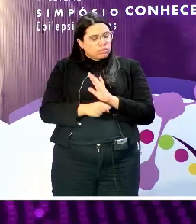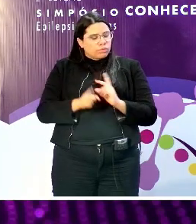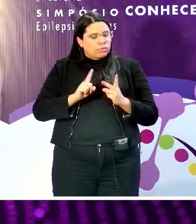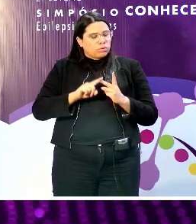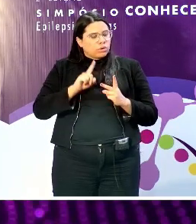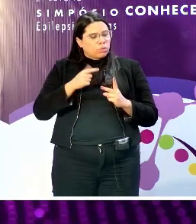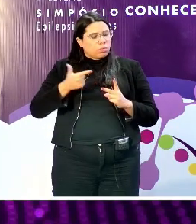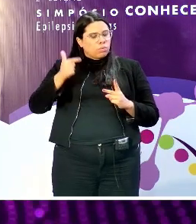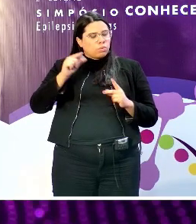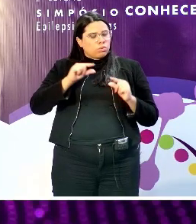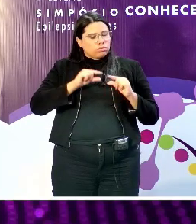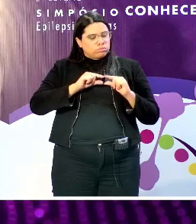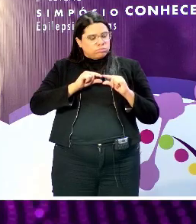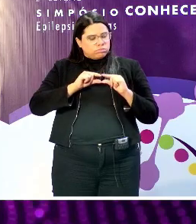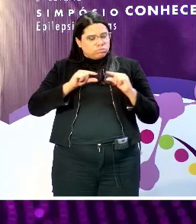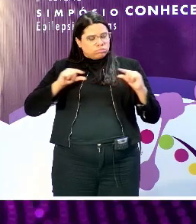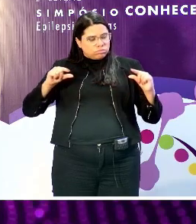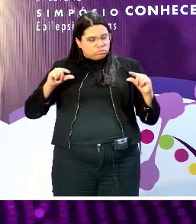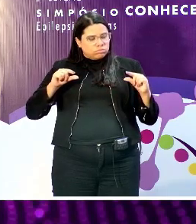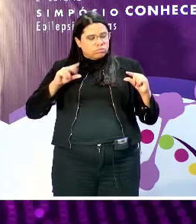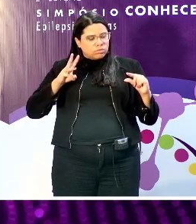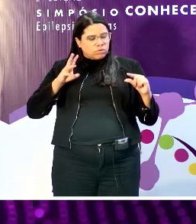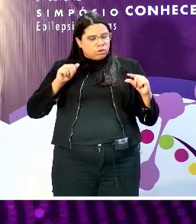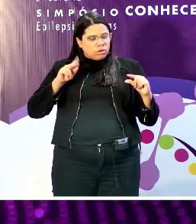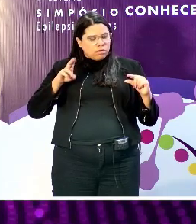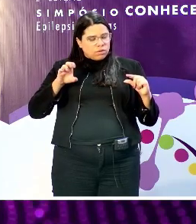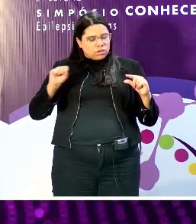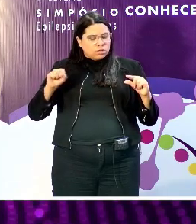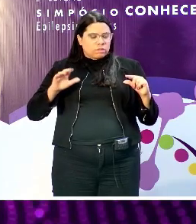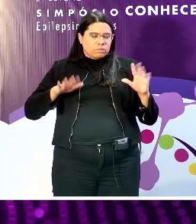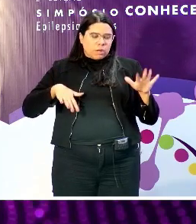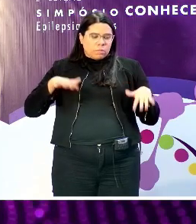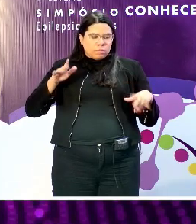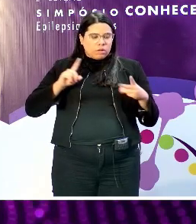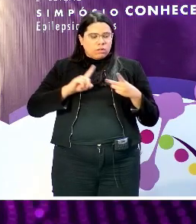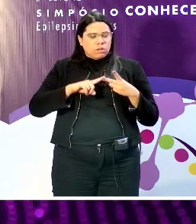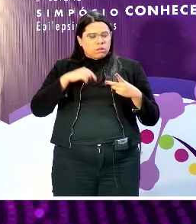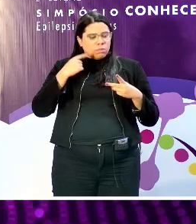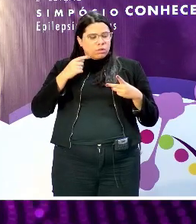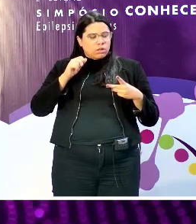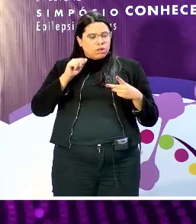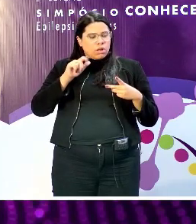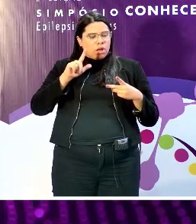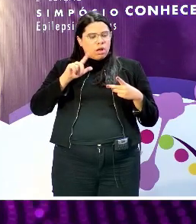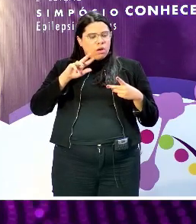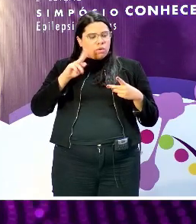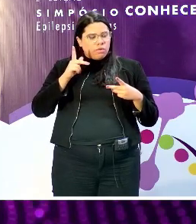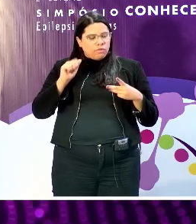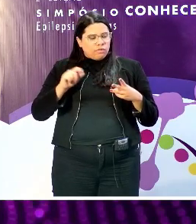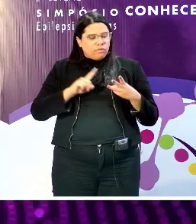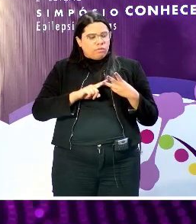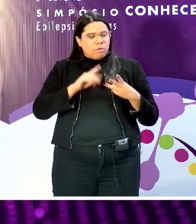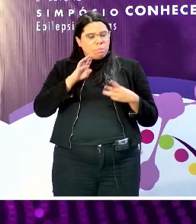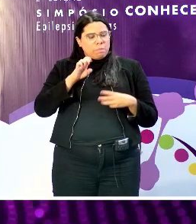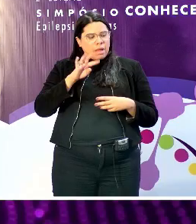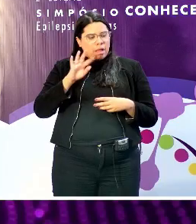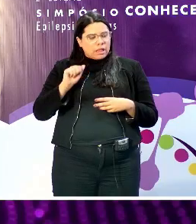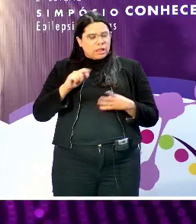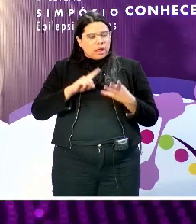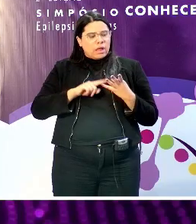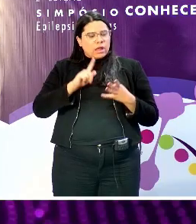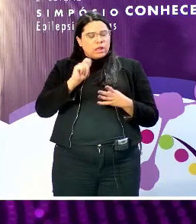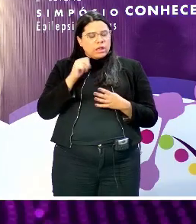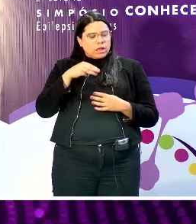são um pouquinho mais frequentes, e depois a gente tem as alfa, as betas e as gamas. Cada uma delas